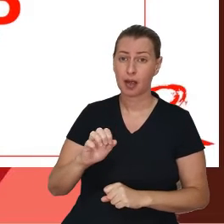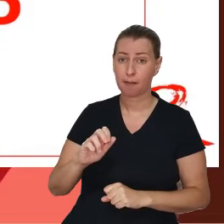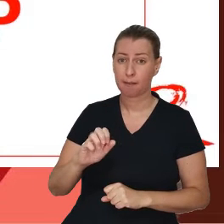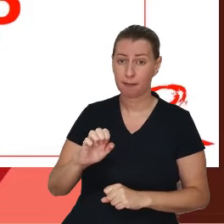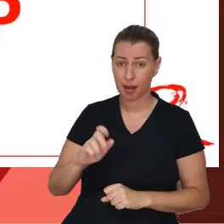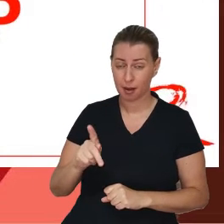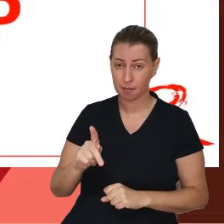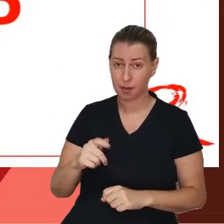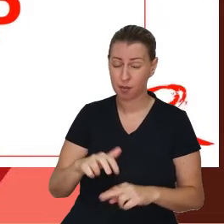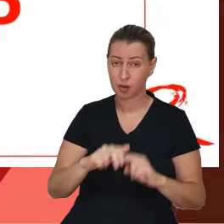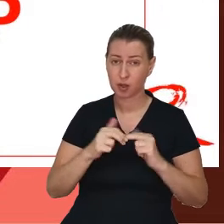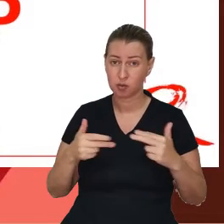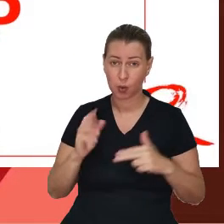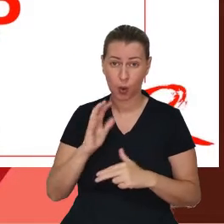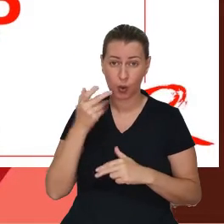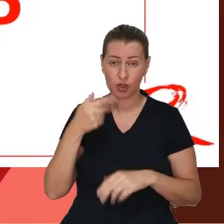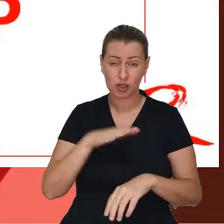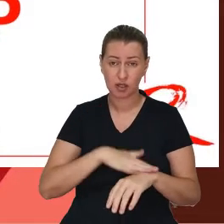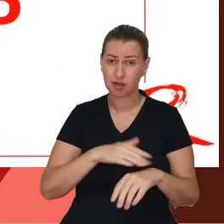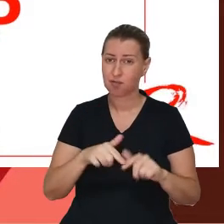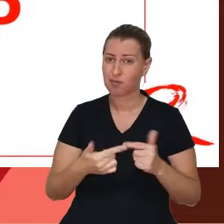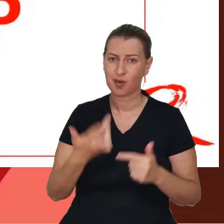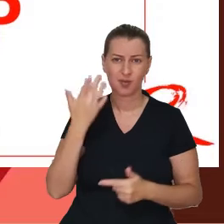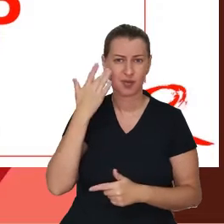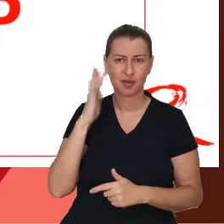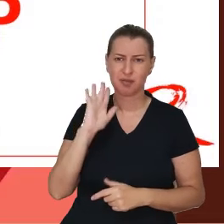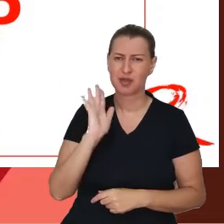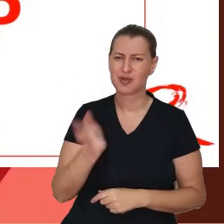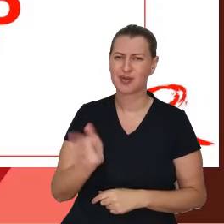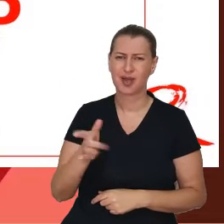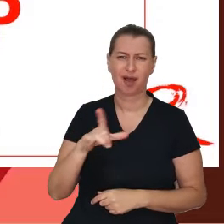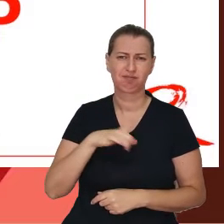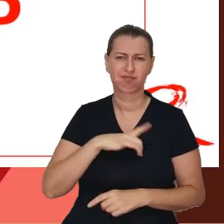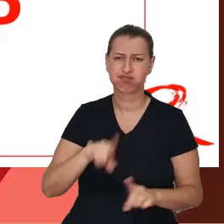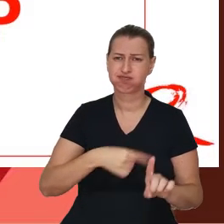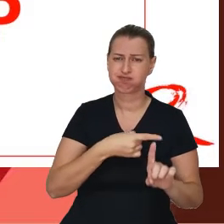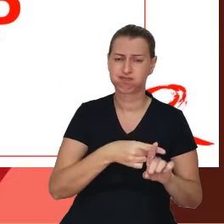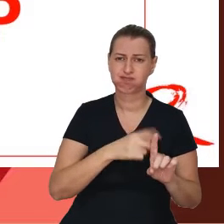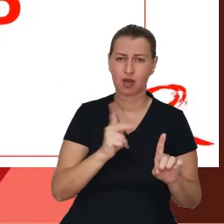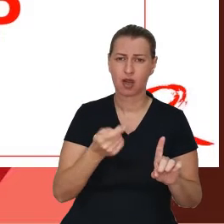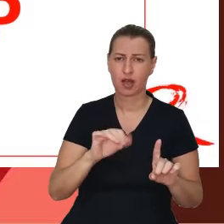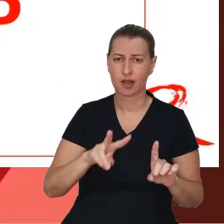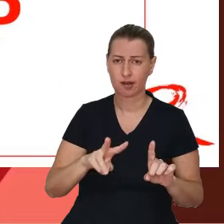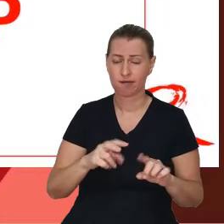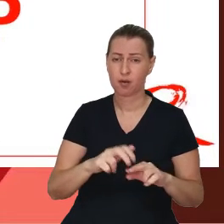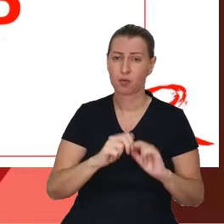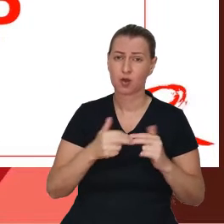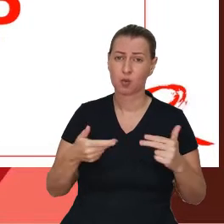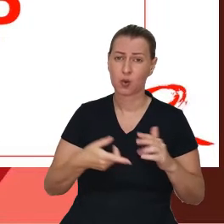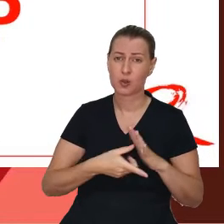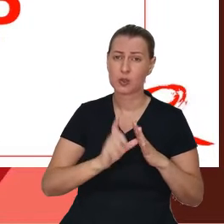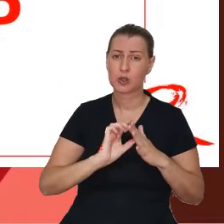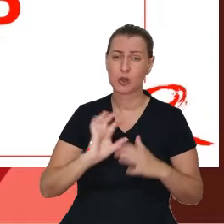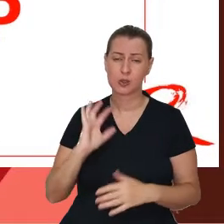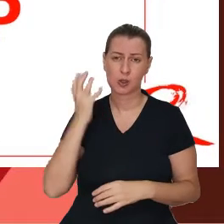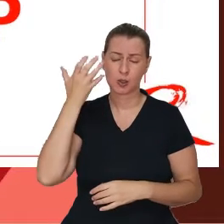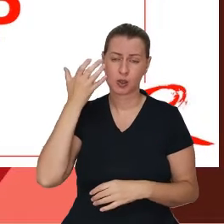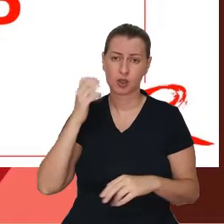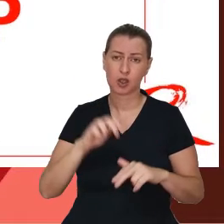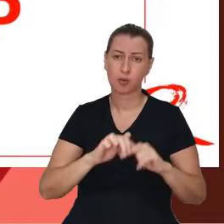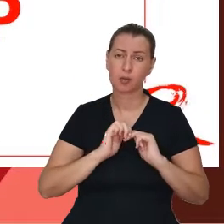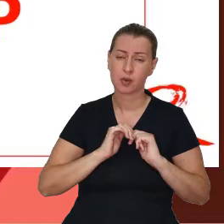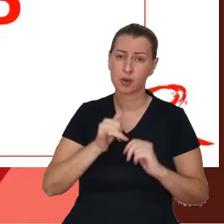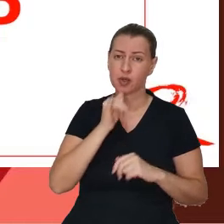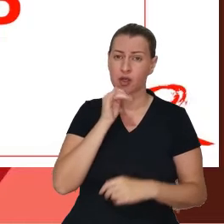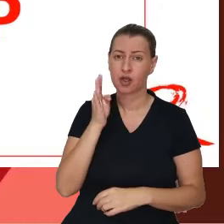específica que aconteceu naquele momento, mas ela não sabia que ela já era positiva por alguma situação anterior. Então, o teste rápido negativo para